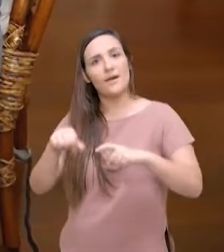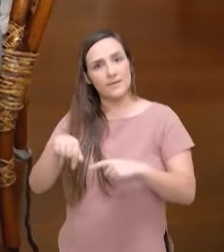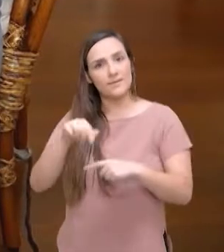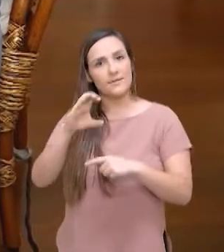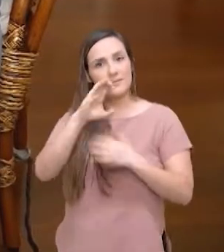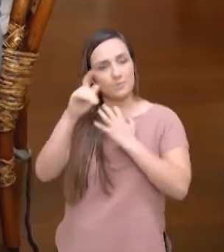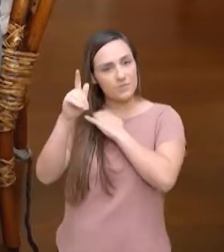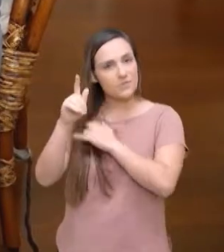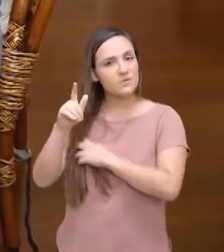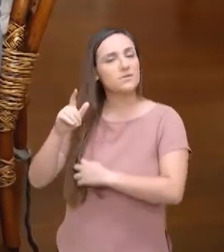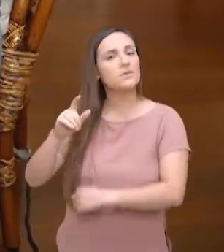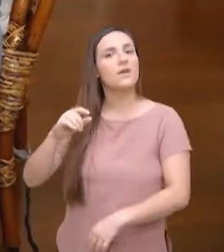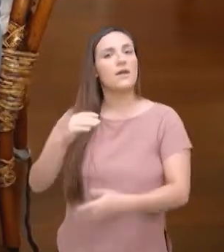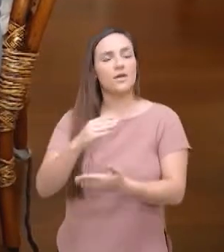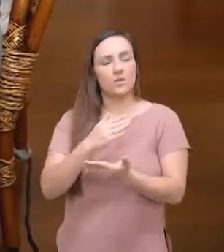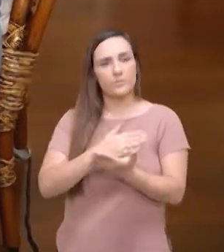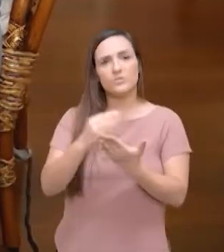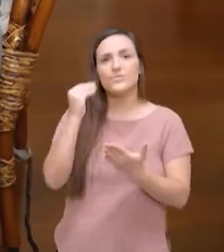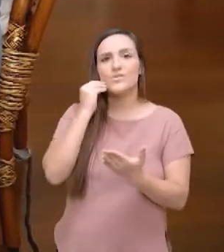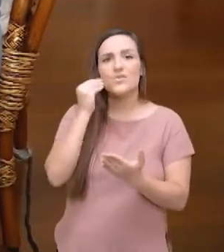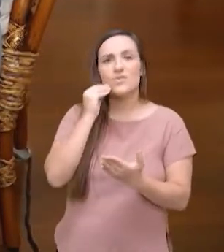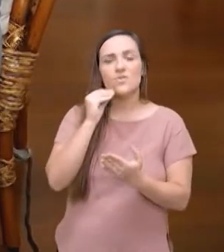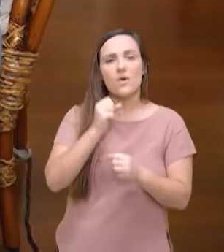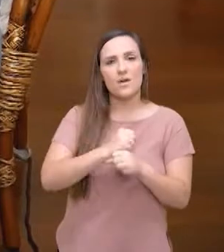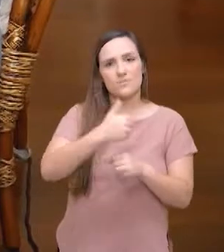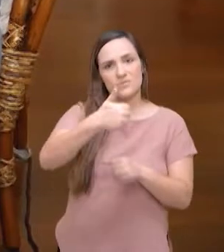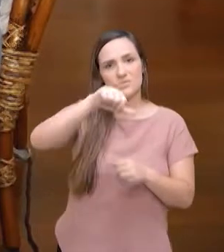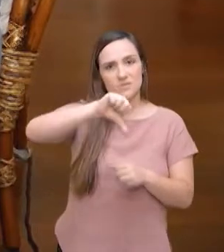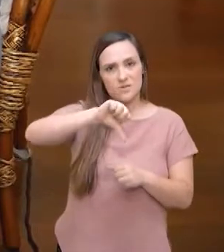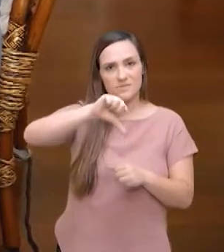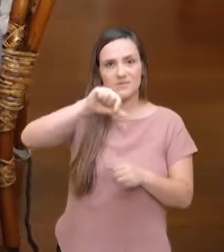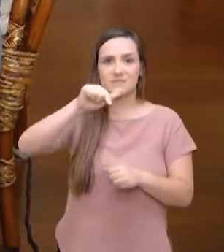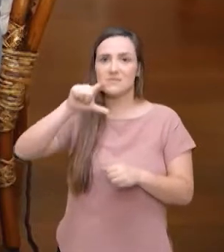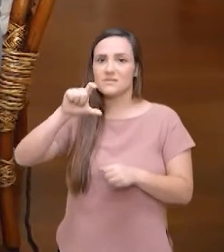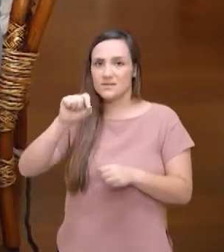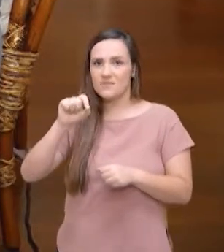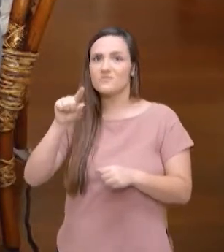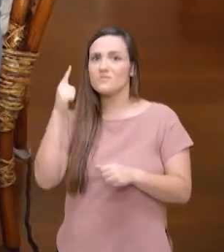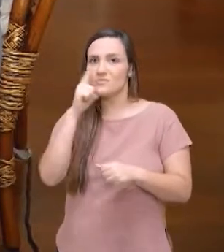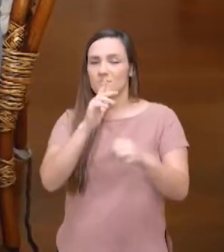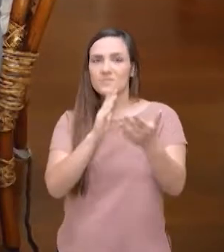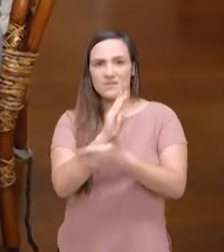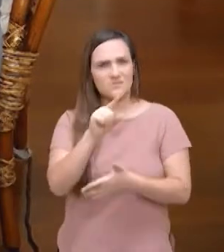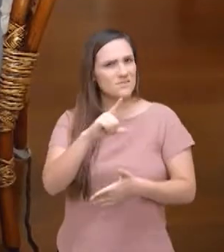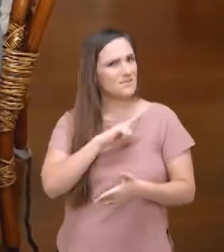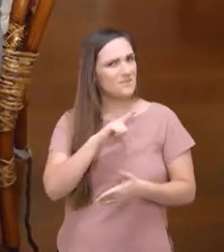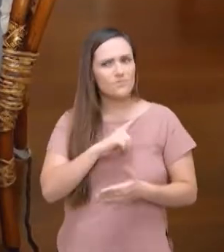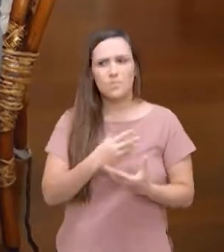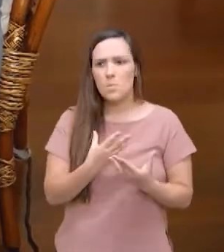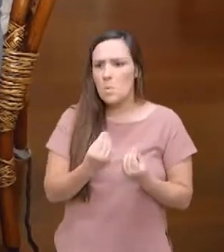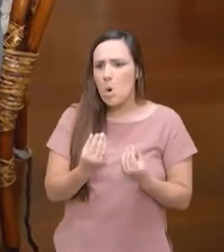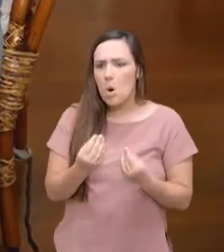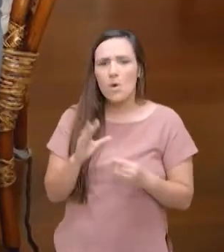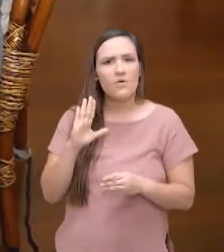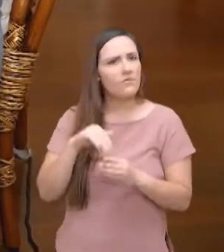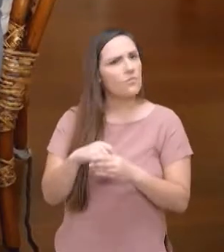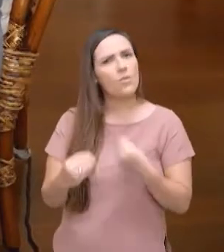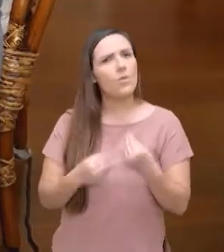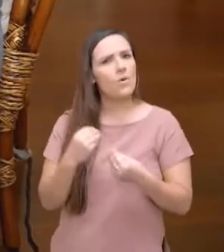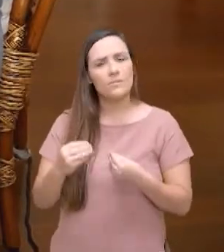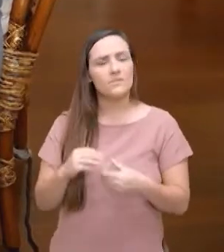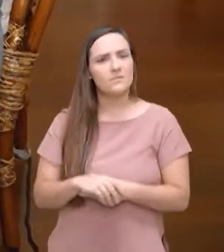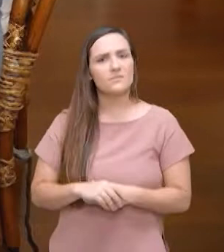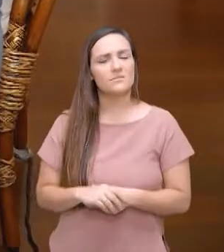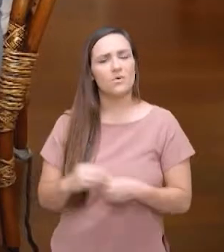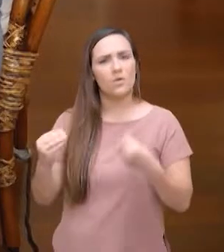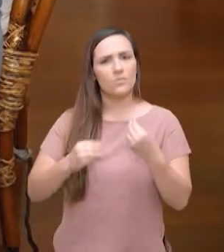eleição em 1970 e se elegeu. E o senhor me contava que foi uma votação histórica. O senhor teve muitos votos. Conta um pouco como é que foi sua entrada